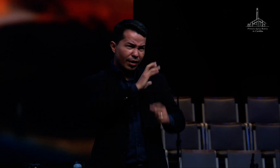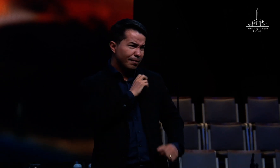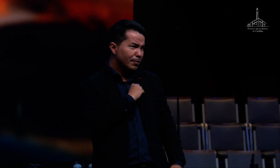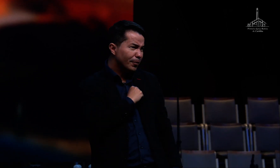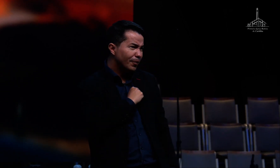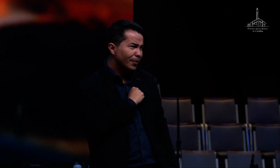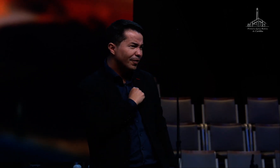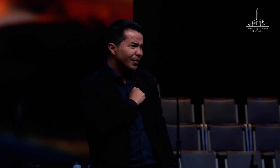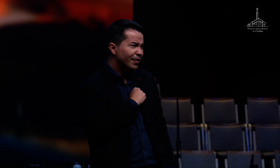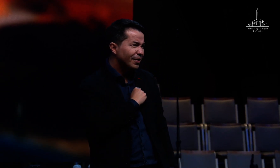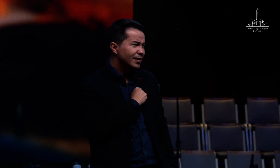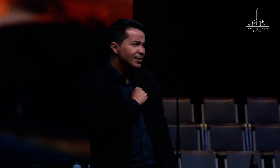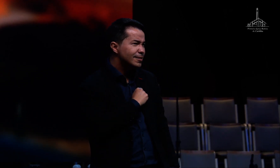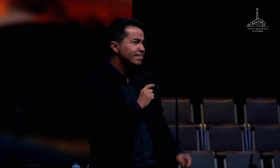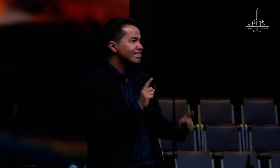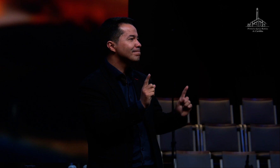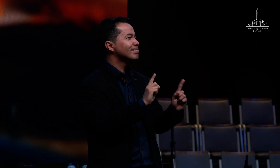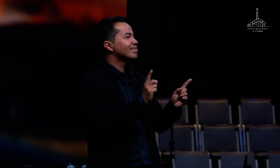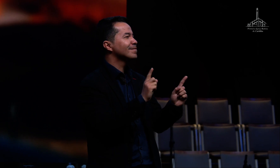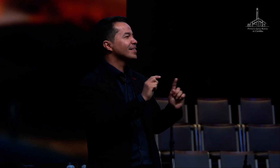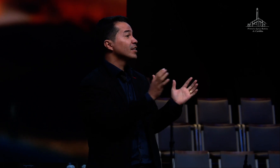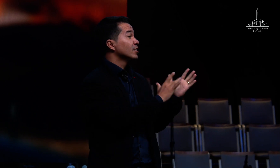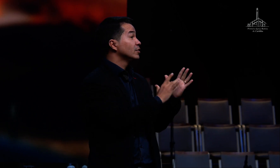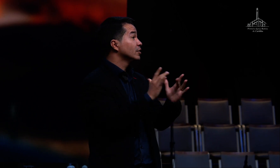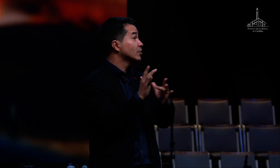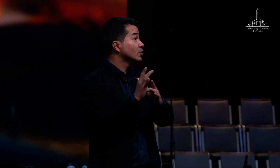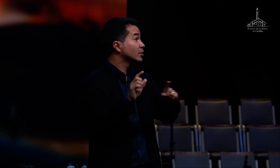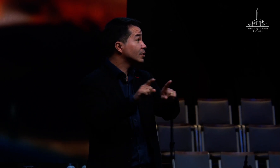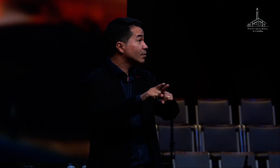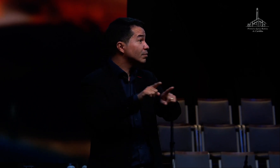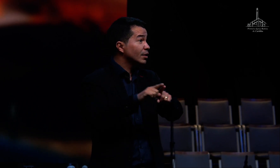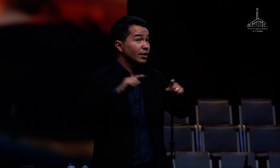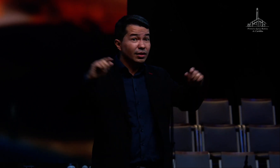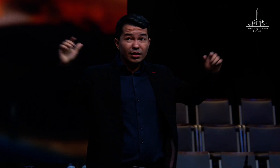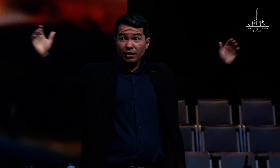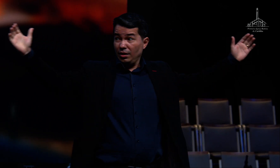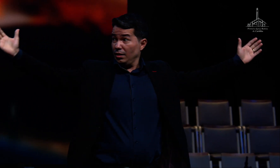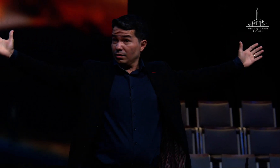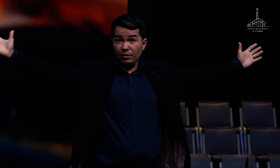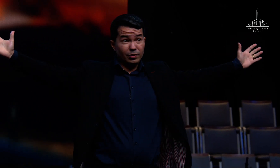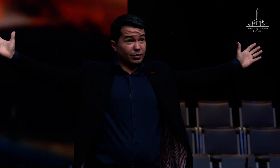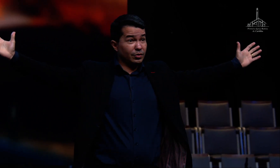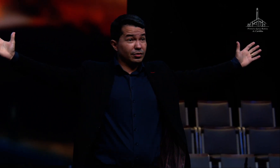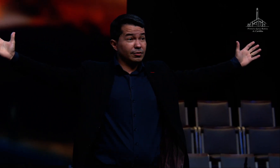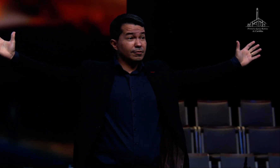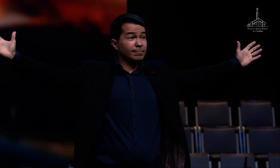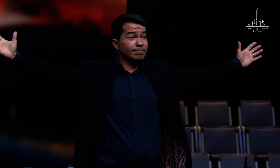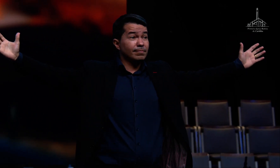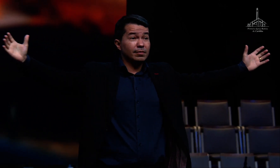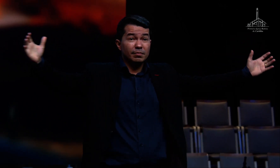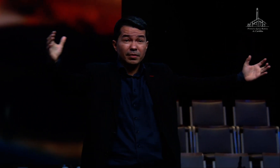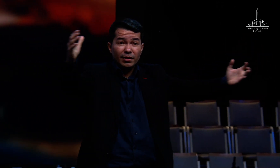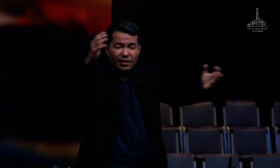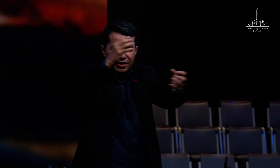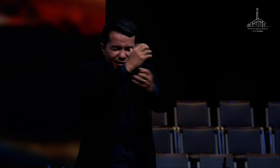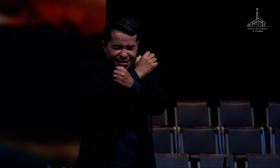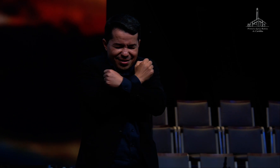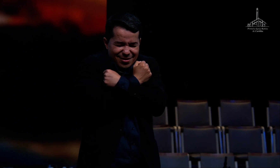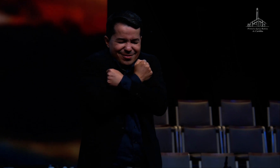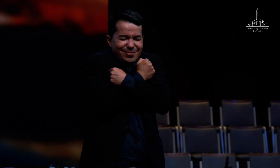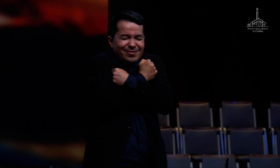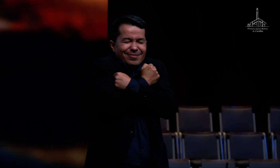pensando, Jesus está ali só demonstrando amor? Não, Jesus também, ele está de braços abertos